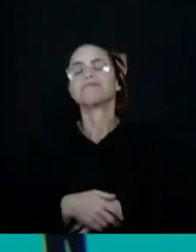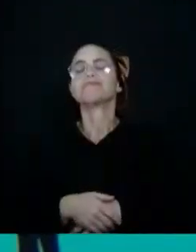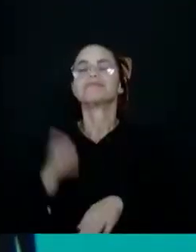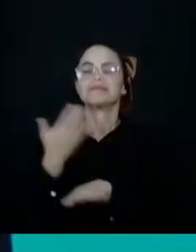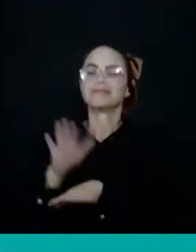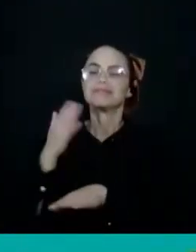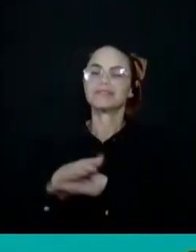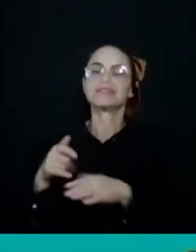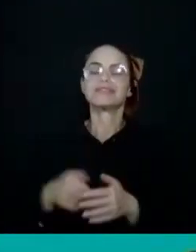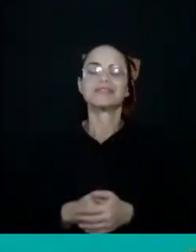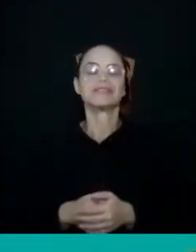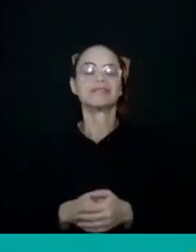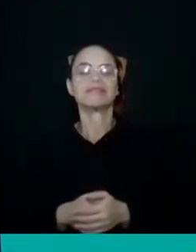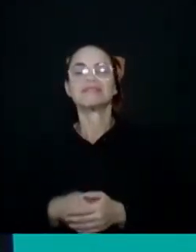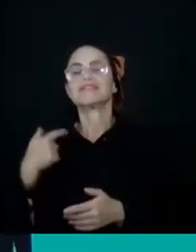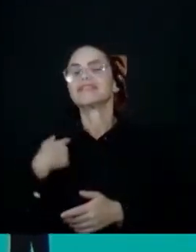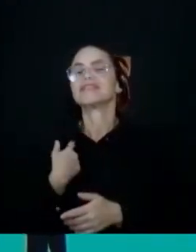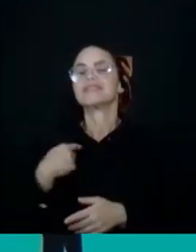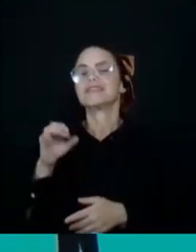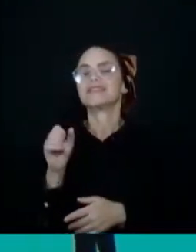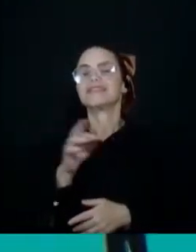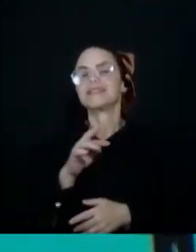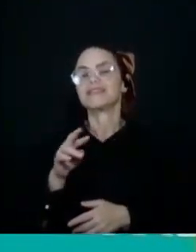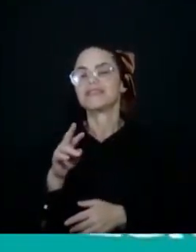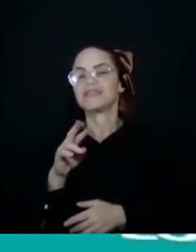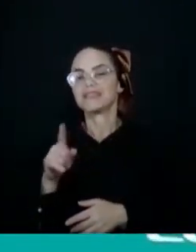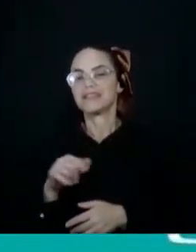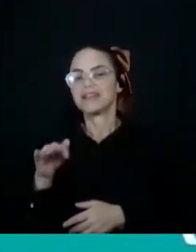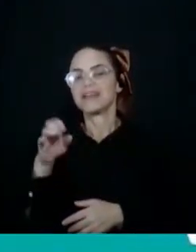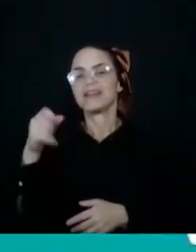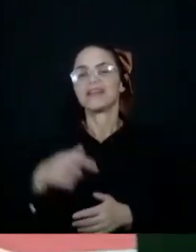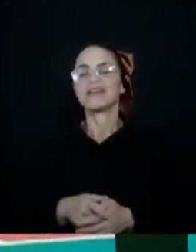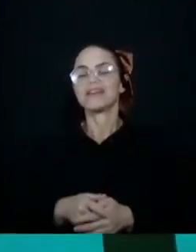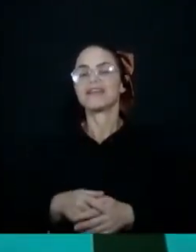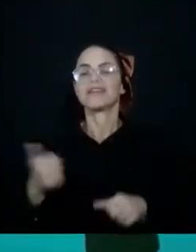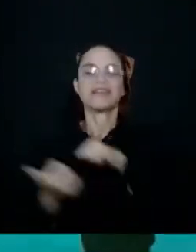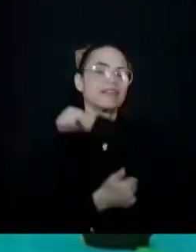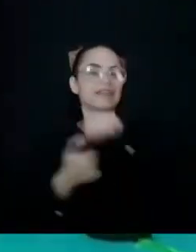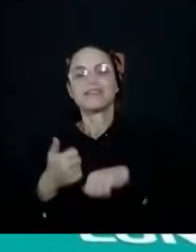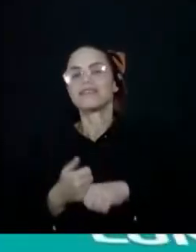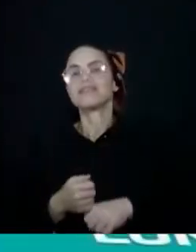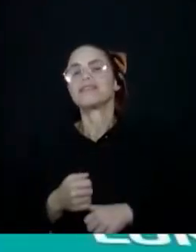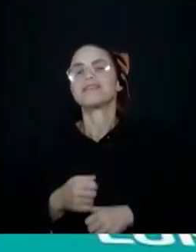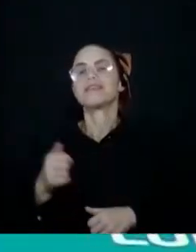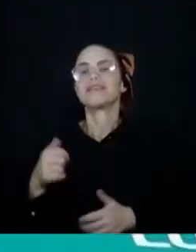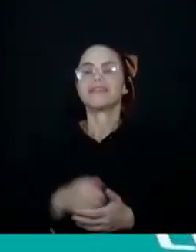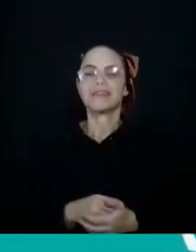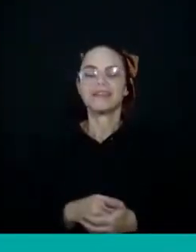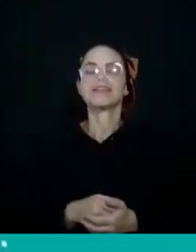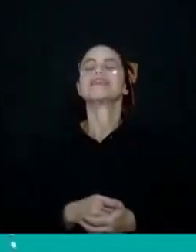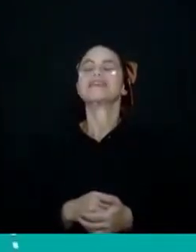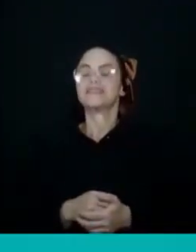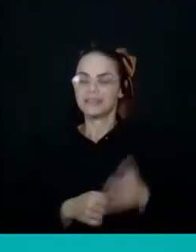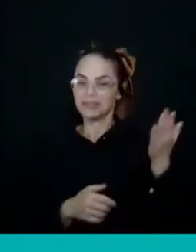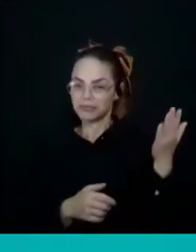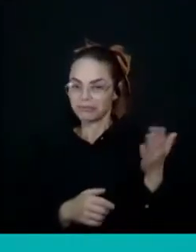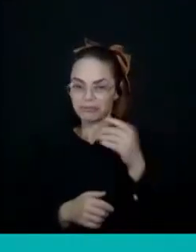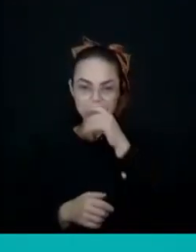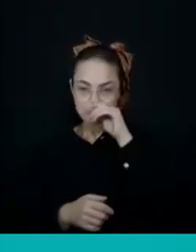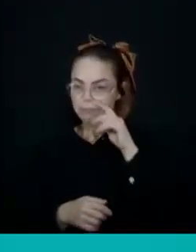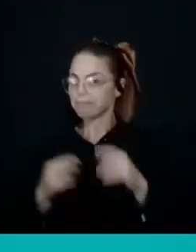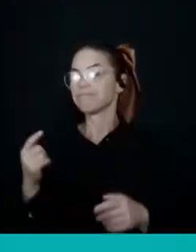marcador, mas Cruzeiro chegou a virar no meio do set. Era lá e cá. E não é que no